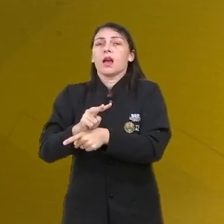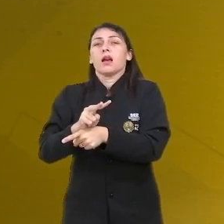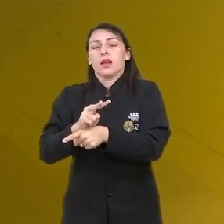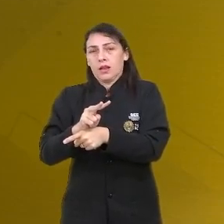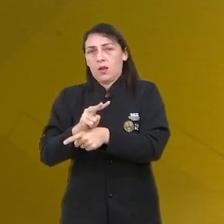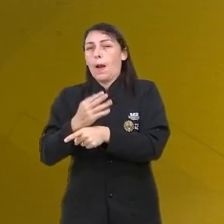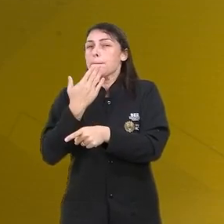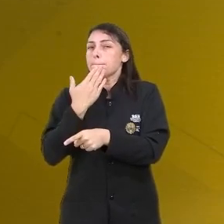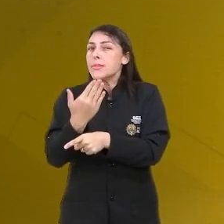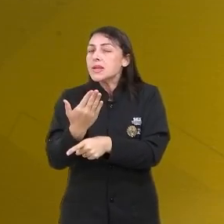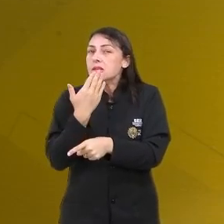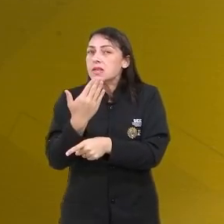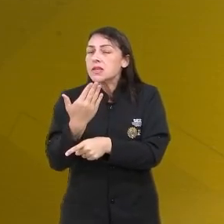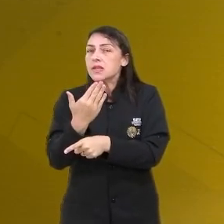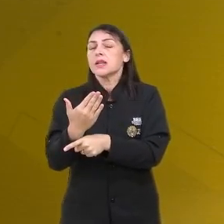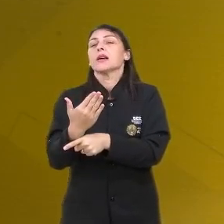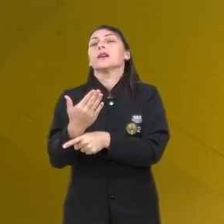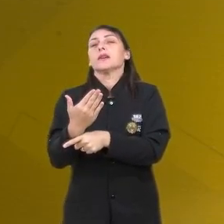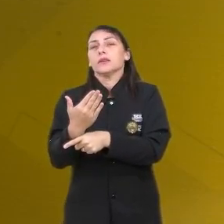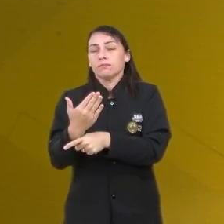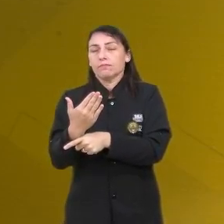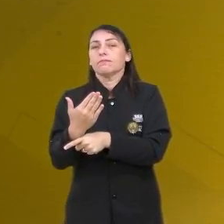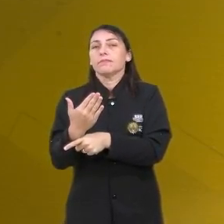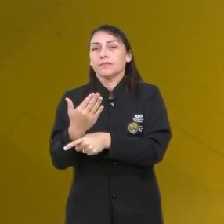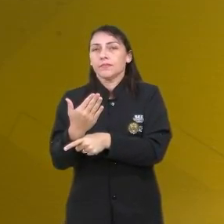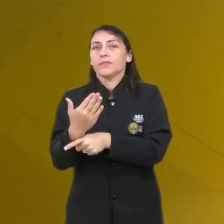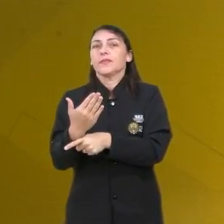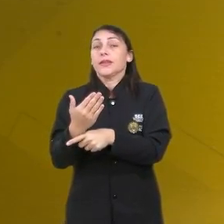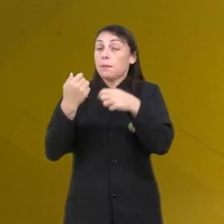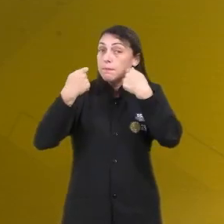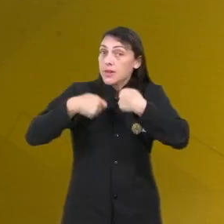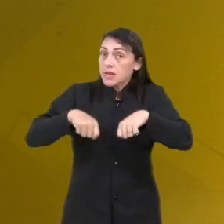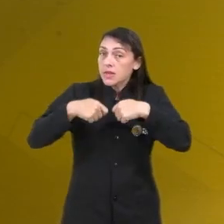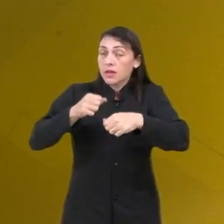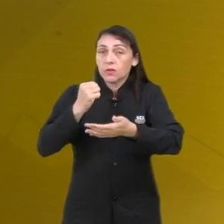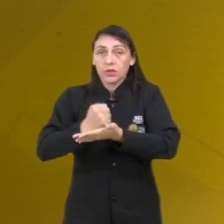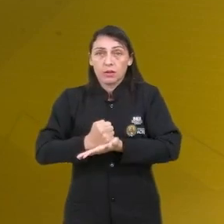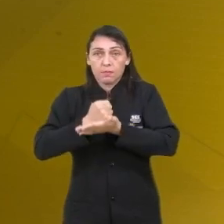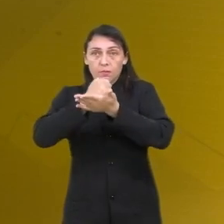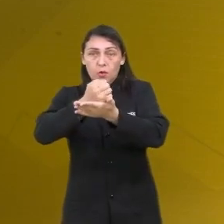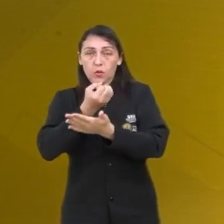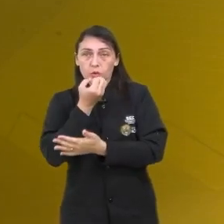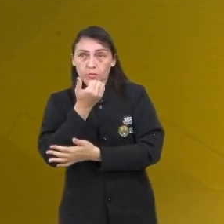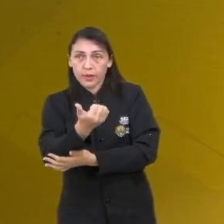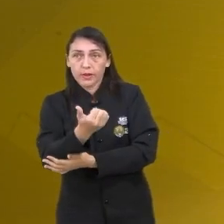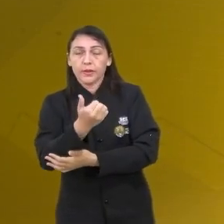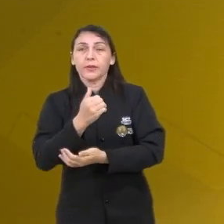como uma petição, uma afirmação dessa necessidade de apoio. Tudo bem?